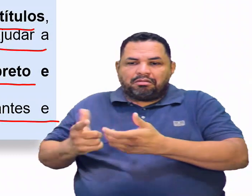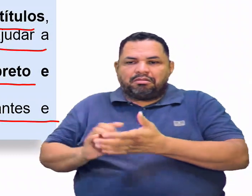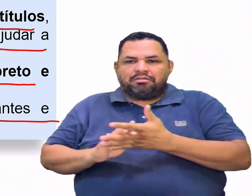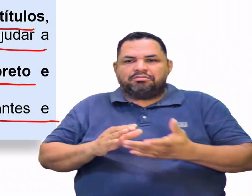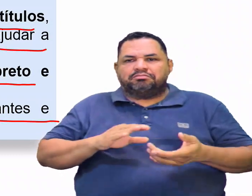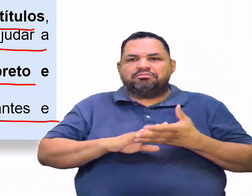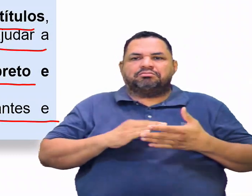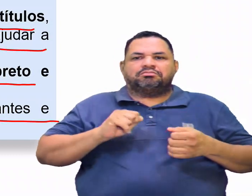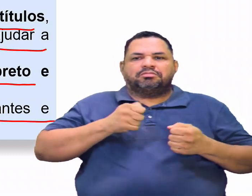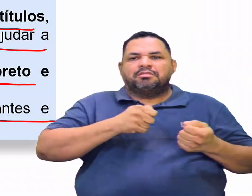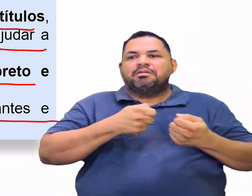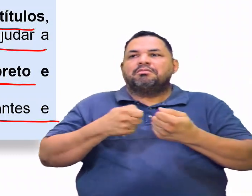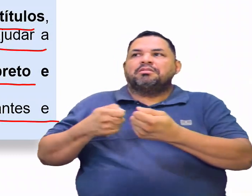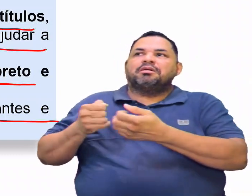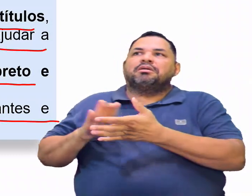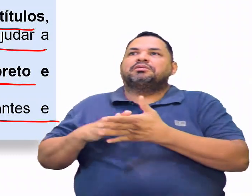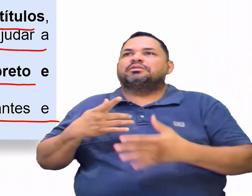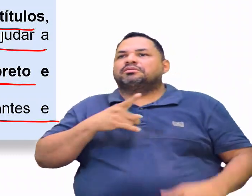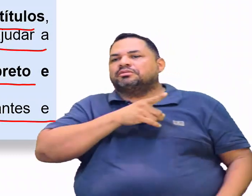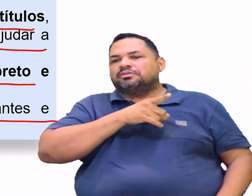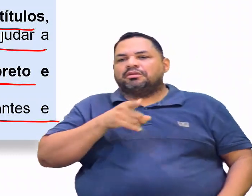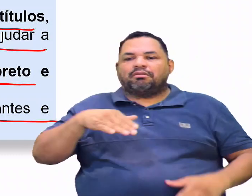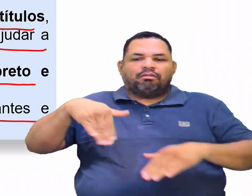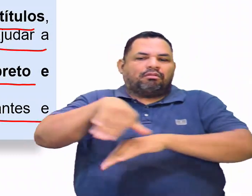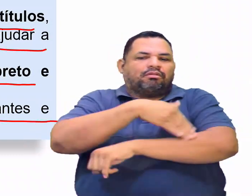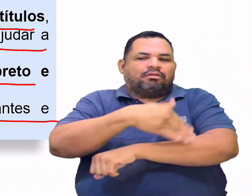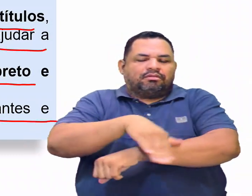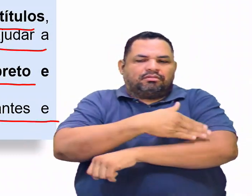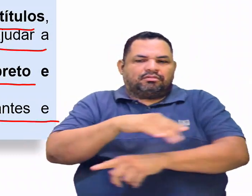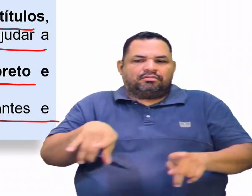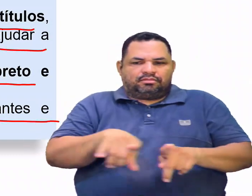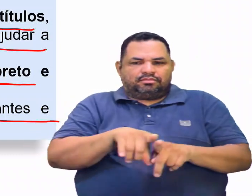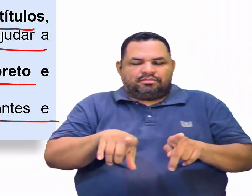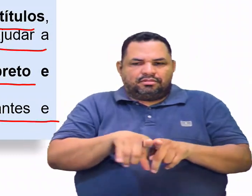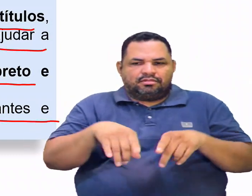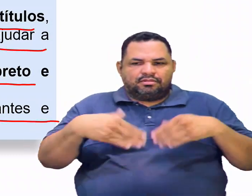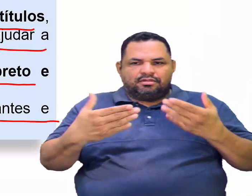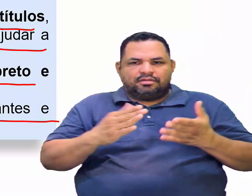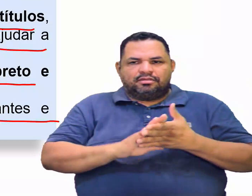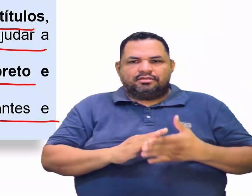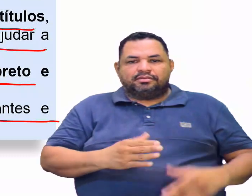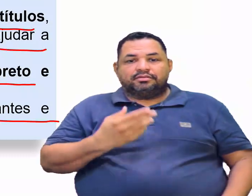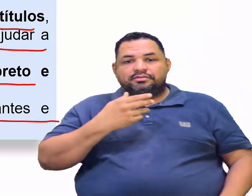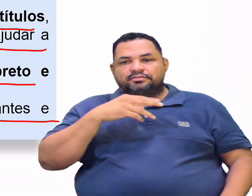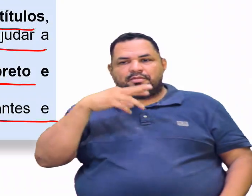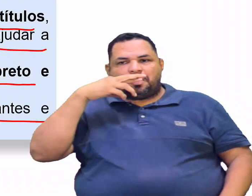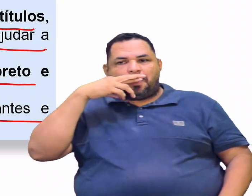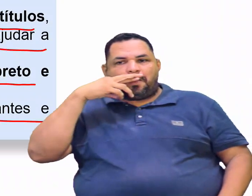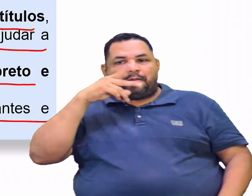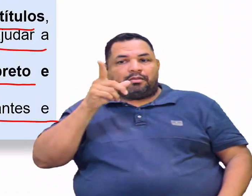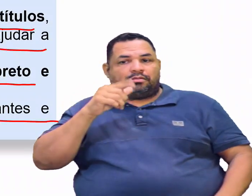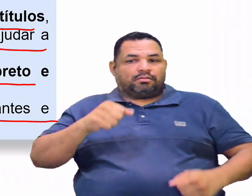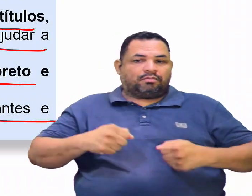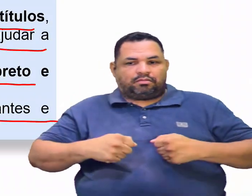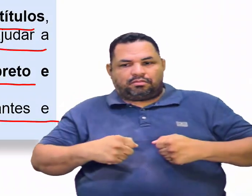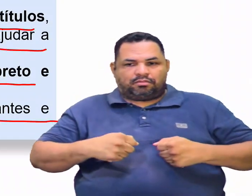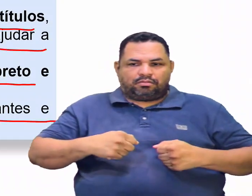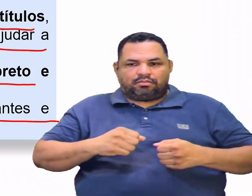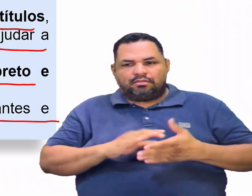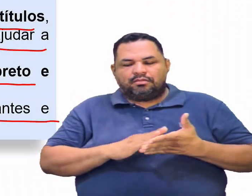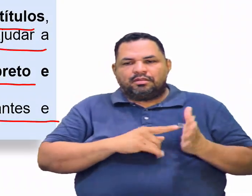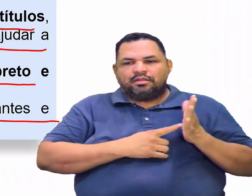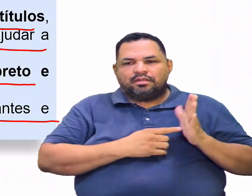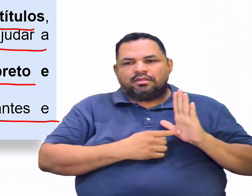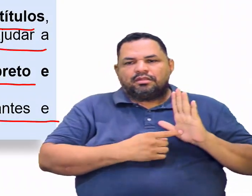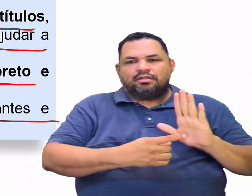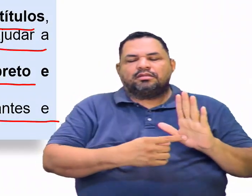parafusos, saía apertando as coisas no meio da rua. Então, o Chaplin mostra isso no filme com bom humor.